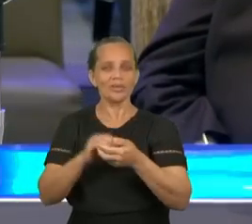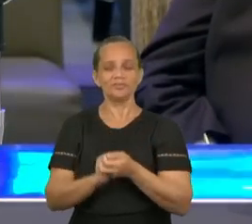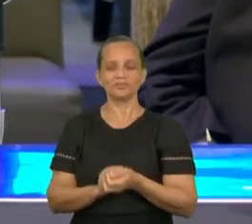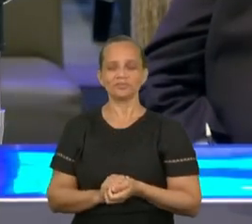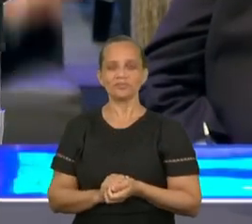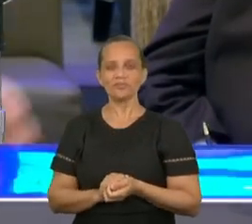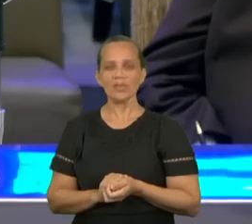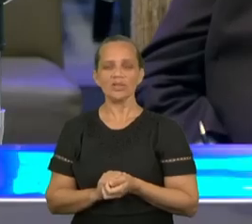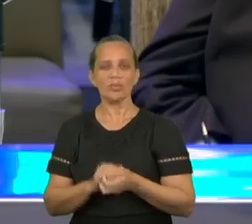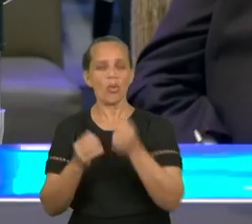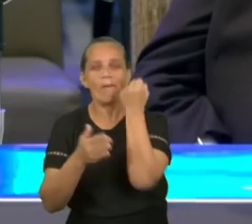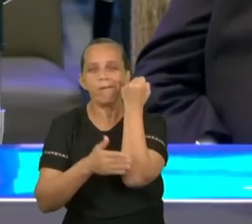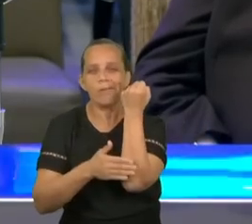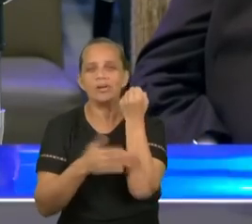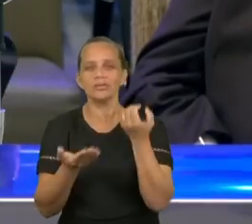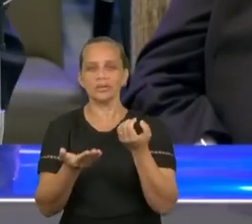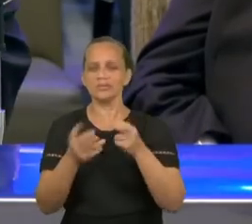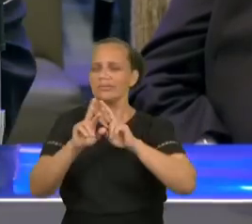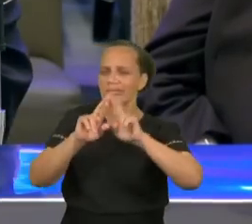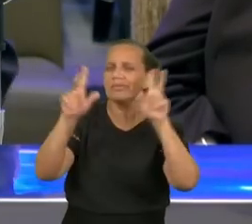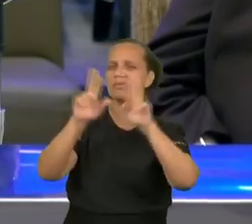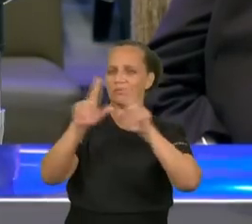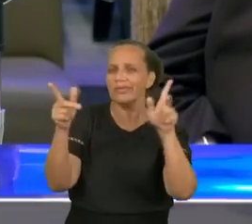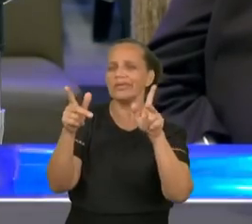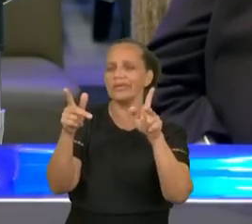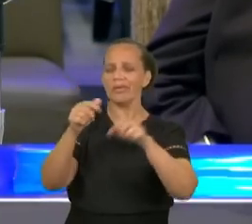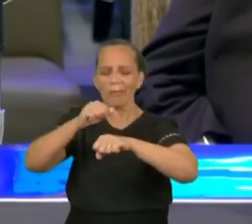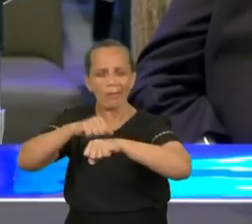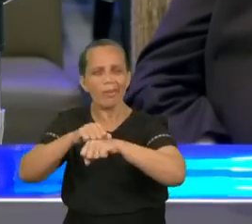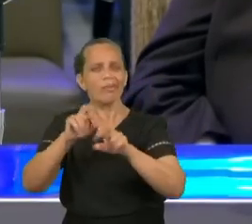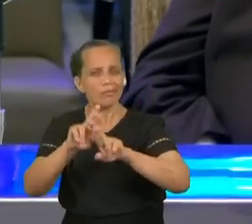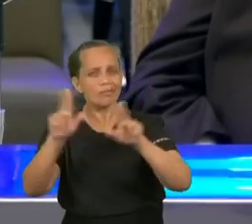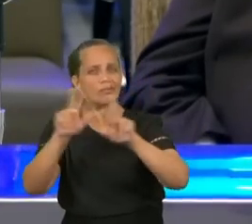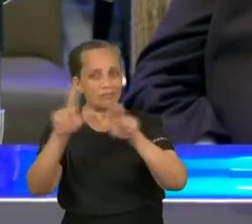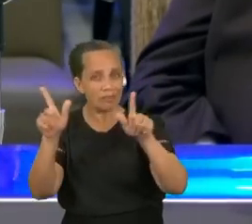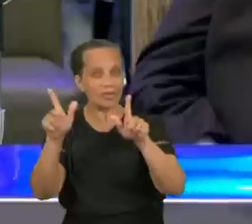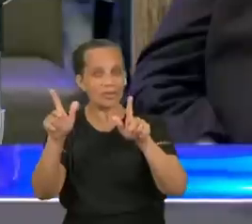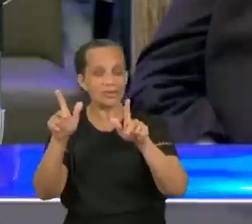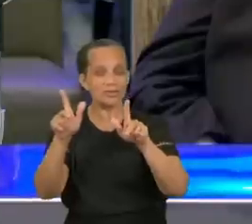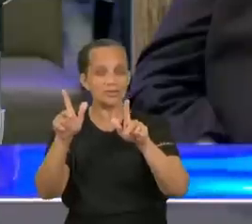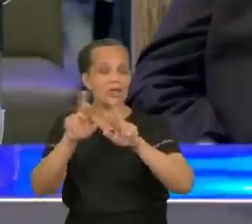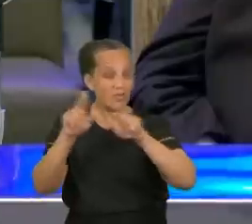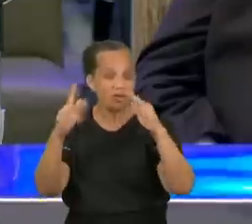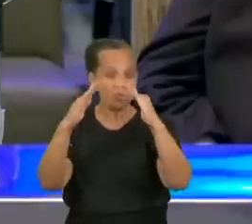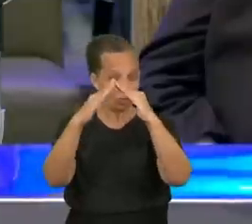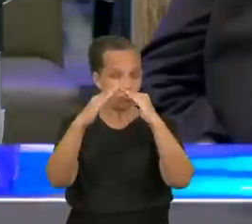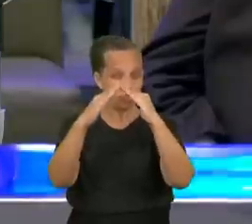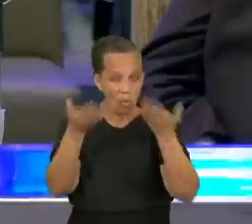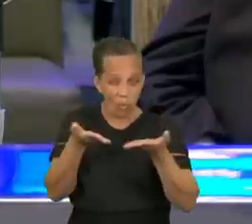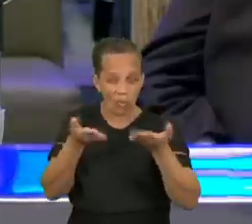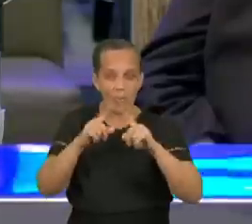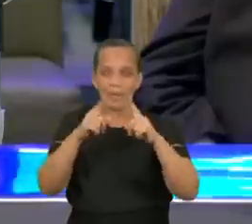com madeira era diferente algumas pedras era diferente dos tetos de hoje e Deus